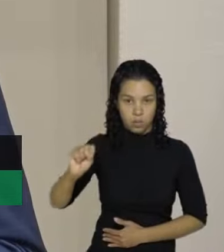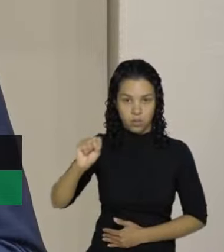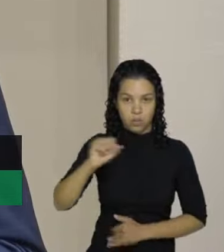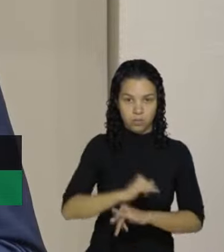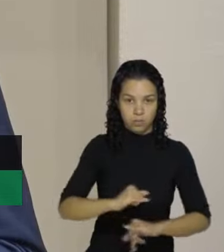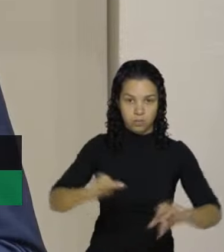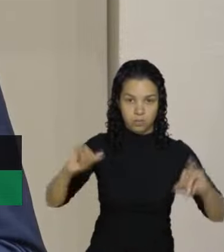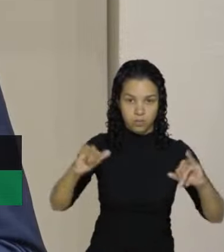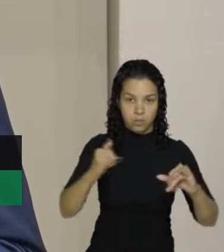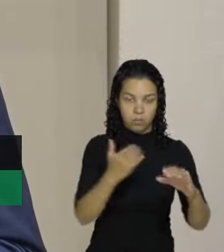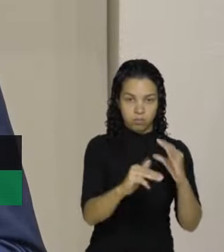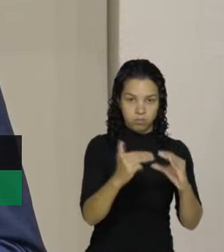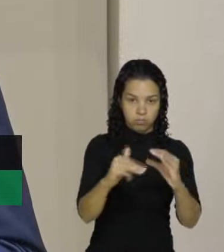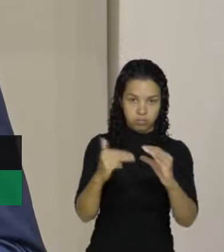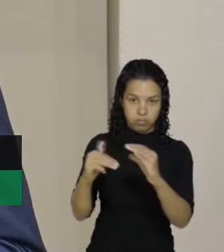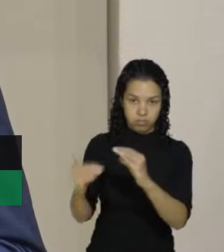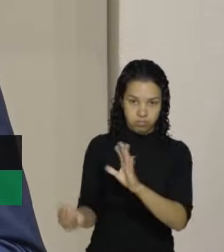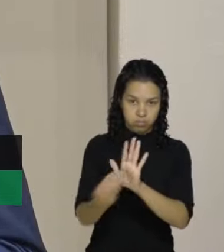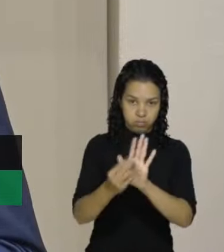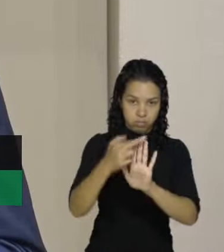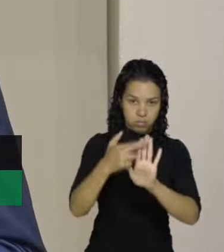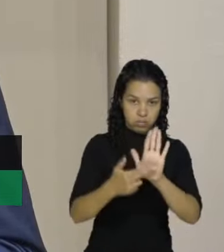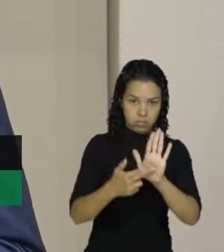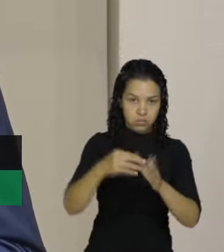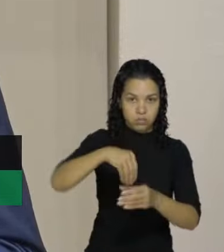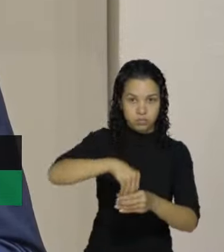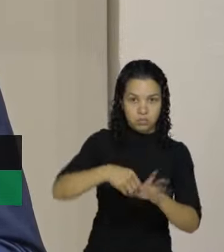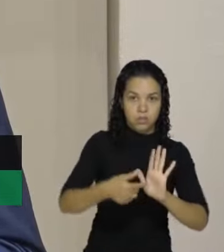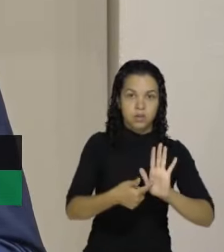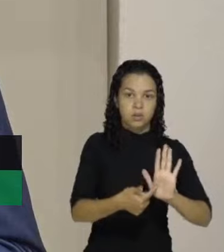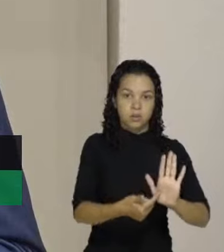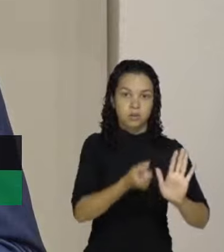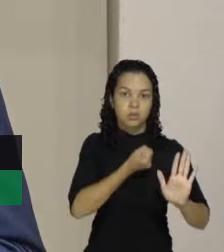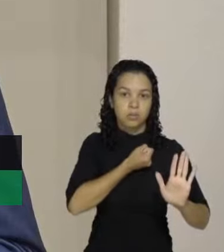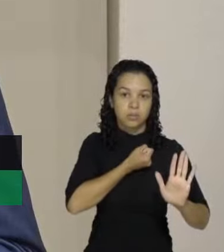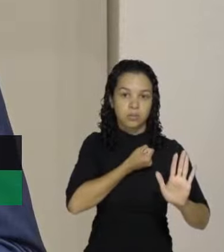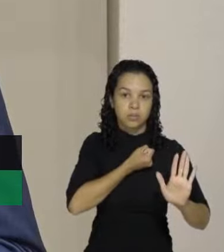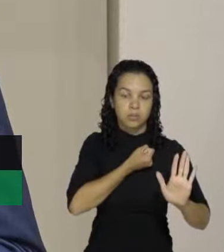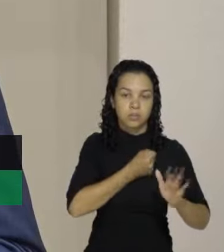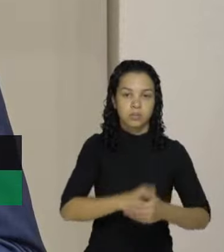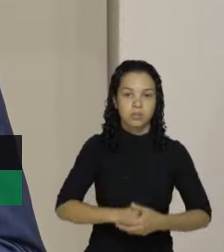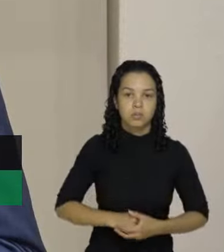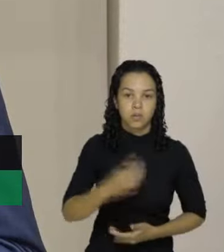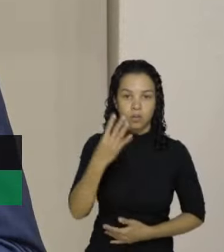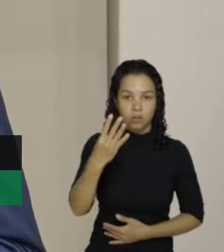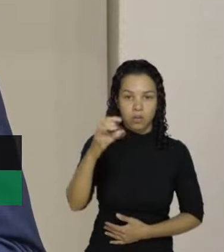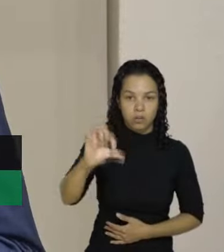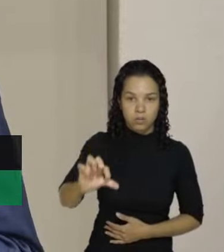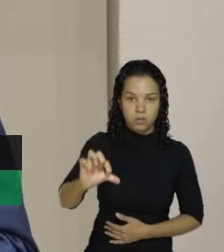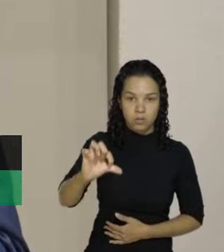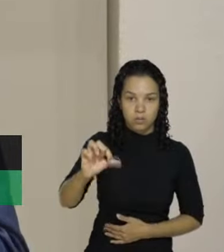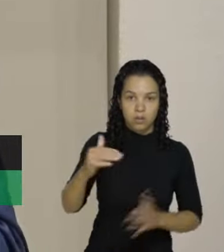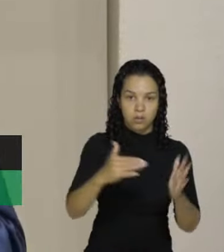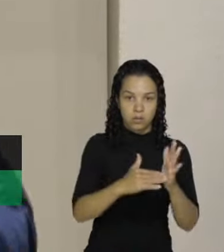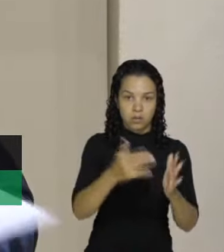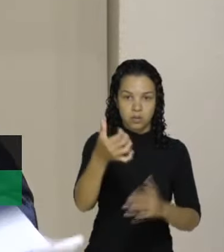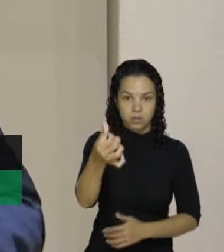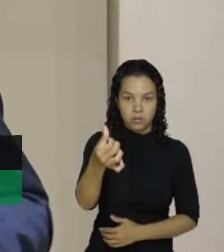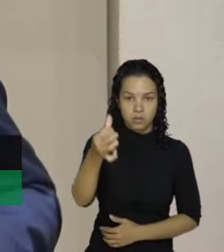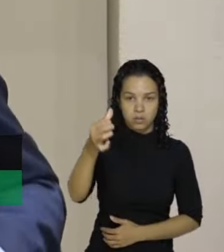comunica e encaminhará aos destinatários, conforme determina o regimento interno, as seguintes indicações: indicações 49